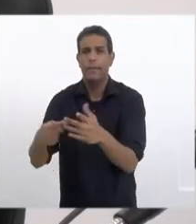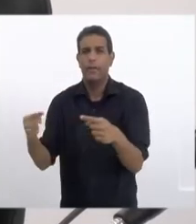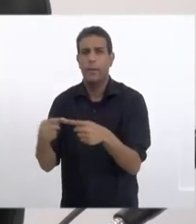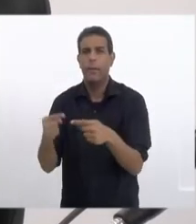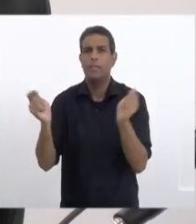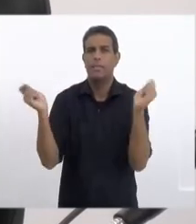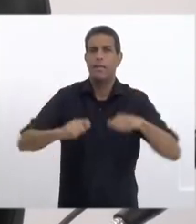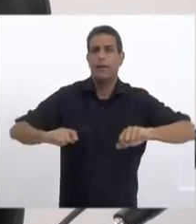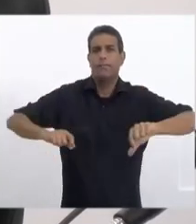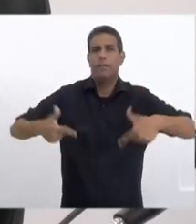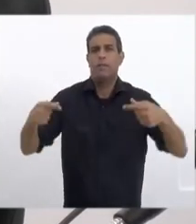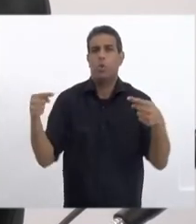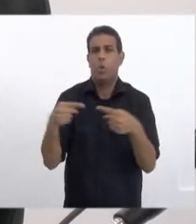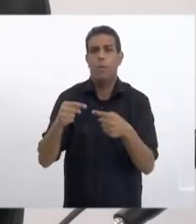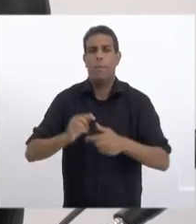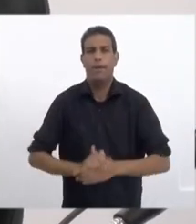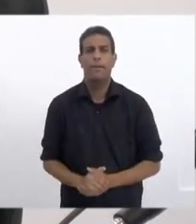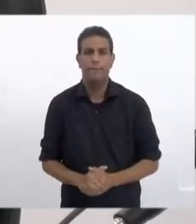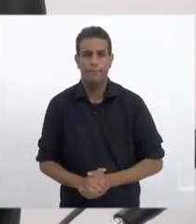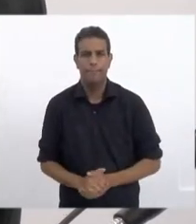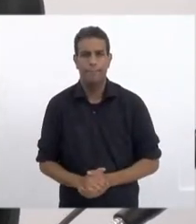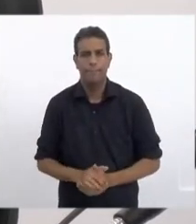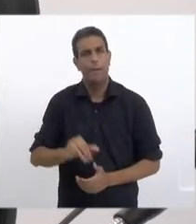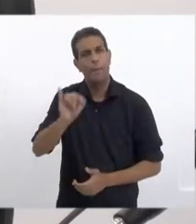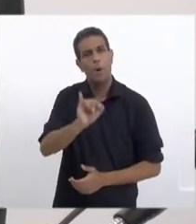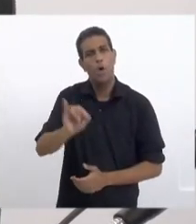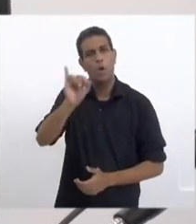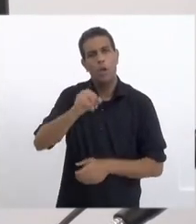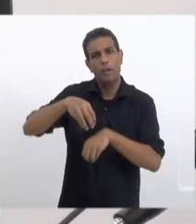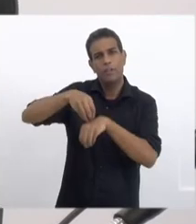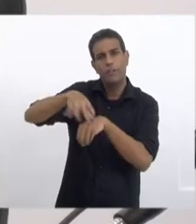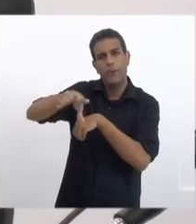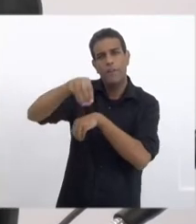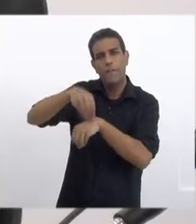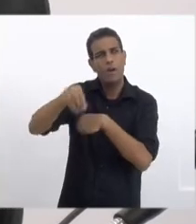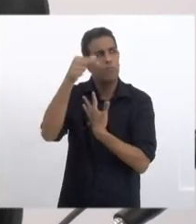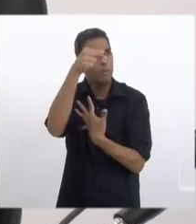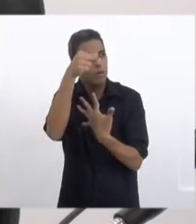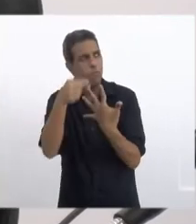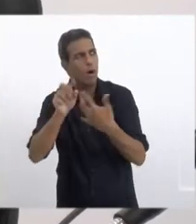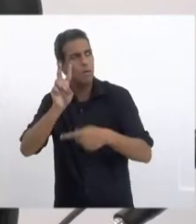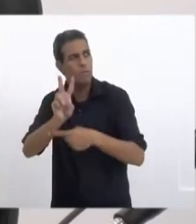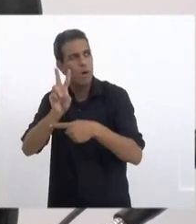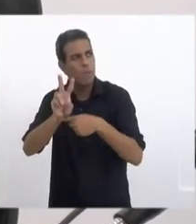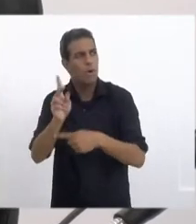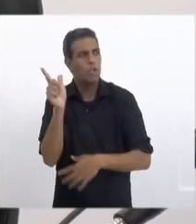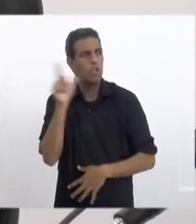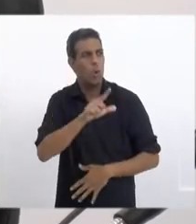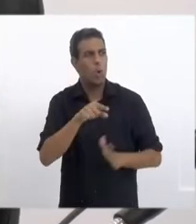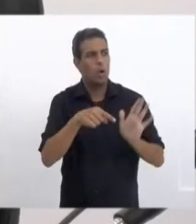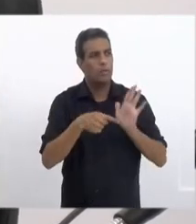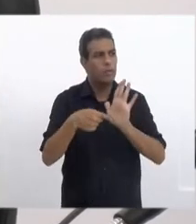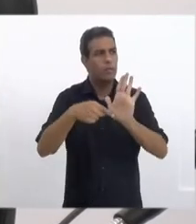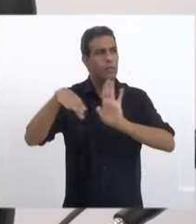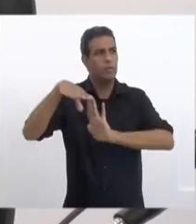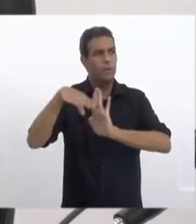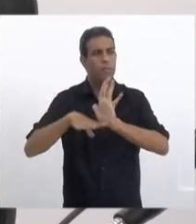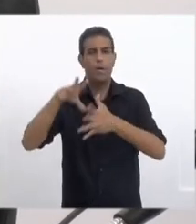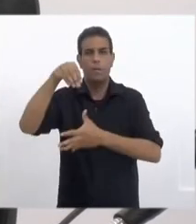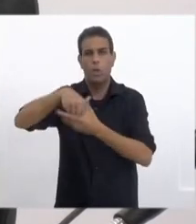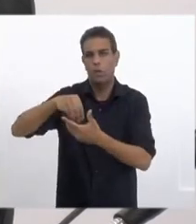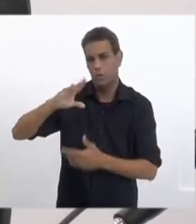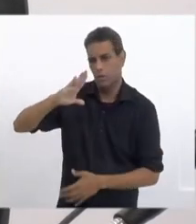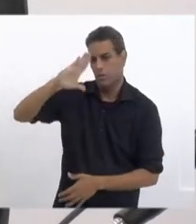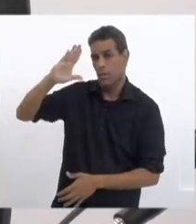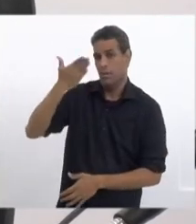tem permitido uma atuação mais enfática e efetiva na prevenção e no combate às drogas,